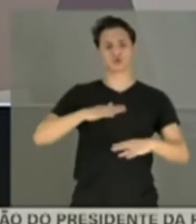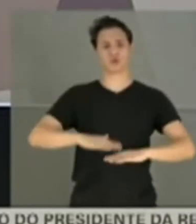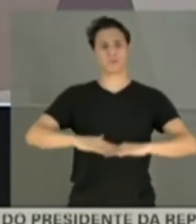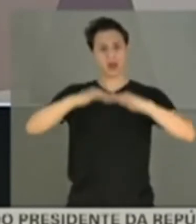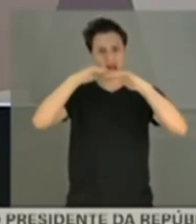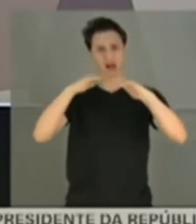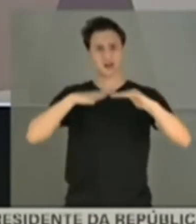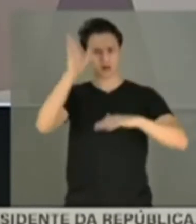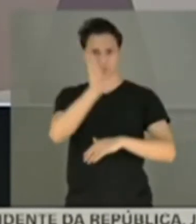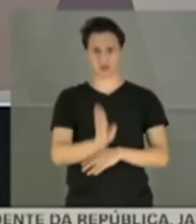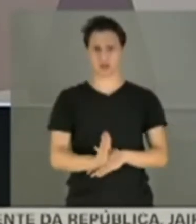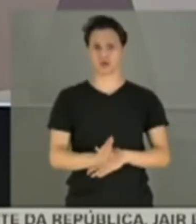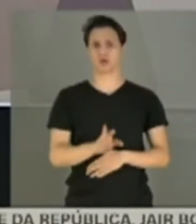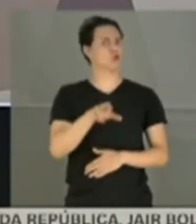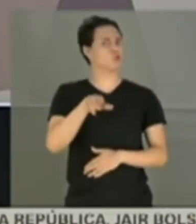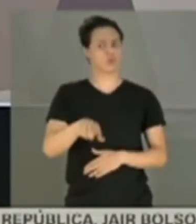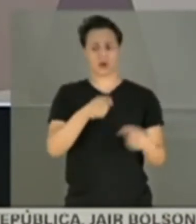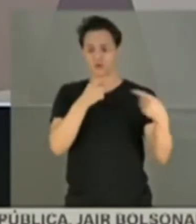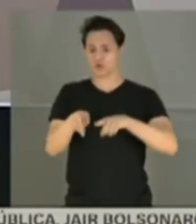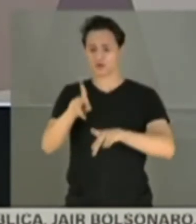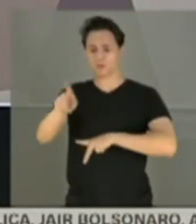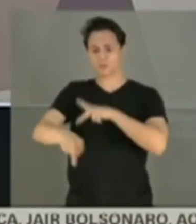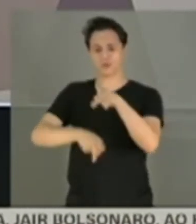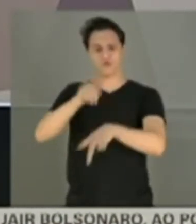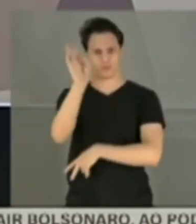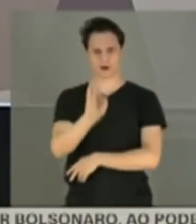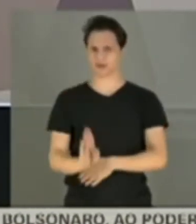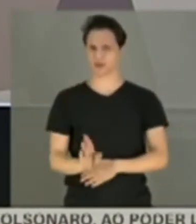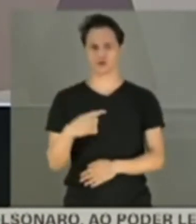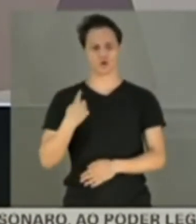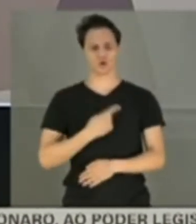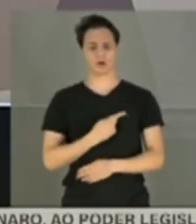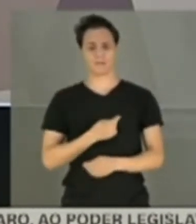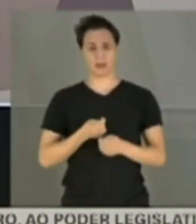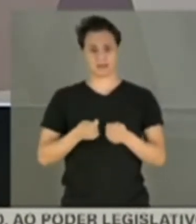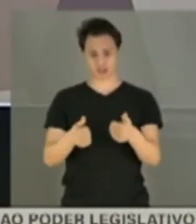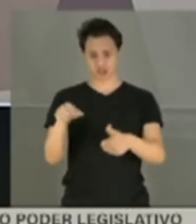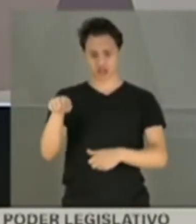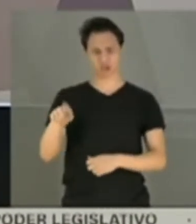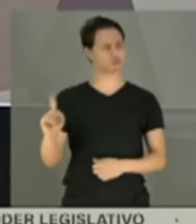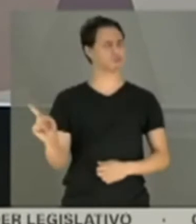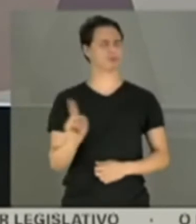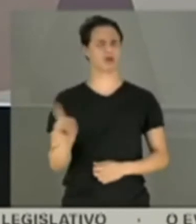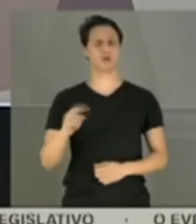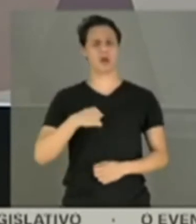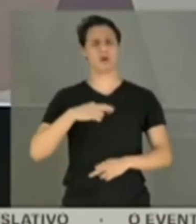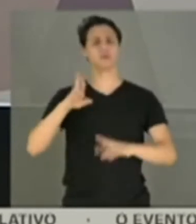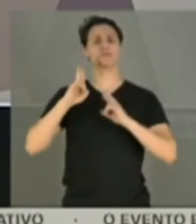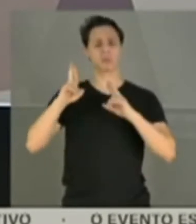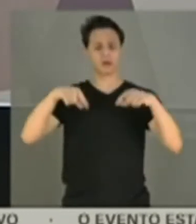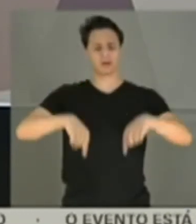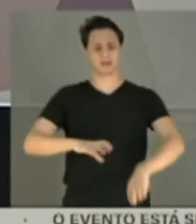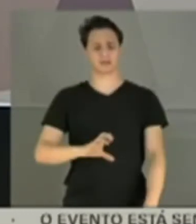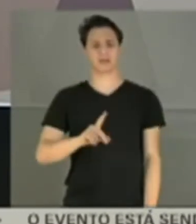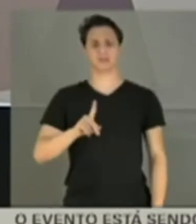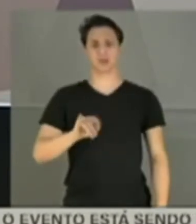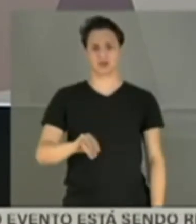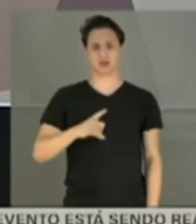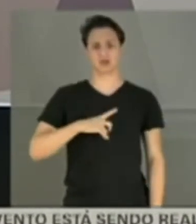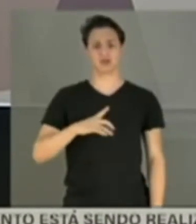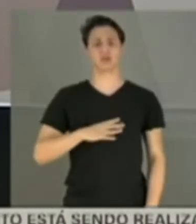contra os brasileiros que construíram essa nação. Não vamos permitir isso. E eu espero que a CPI da